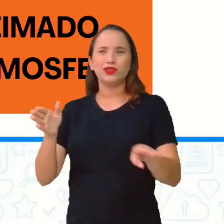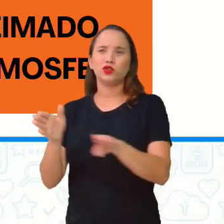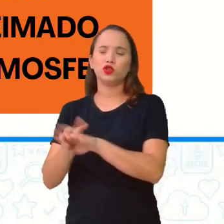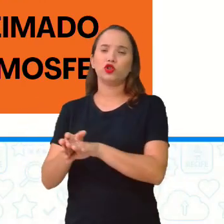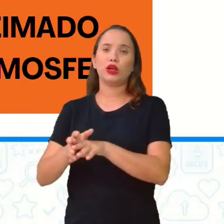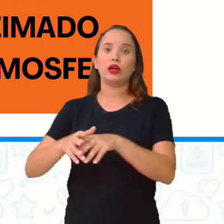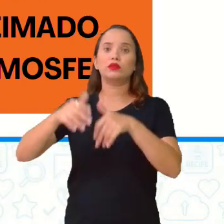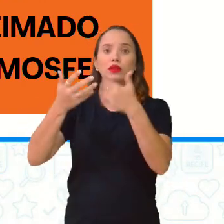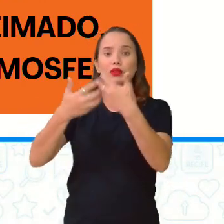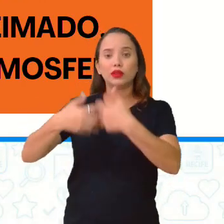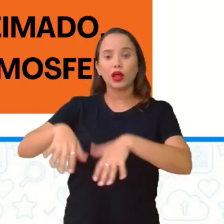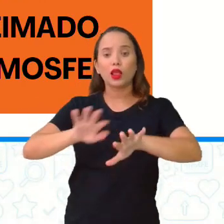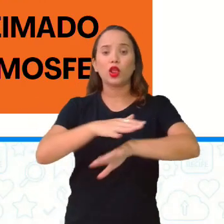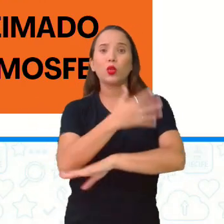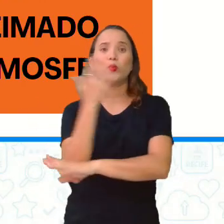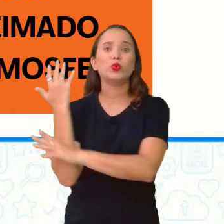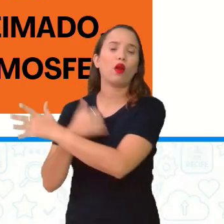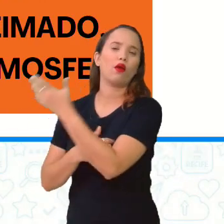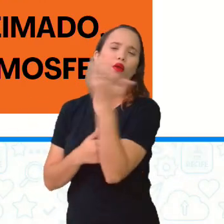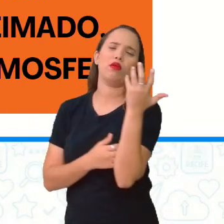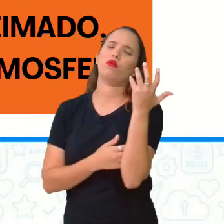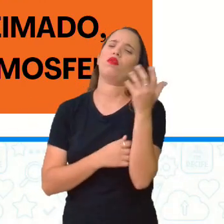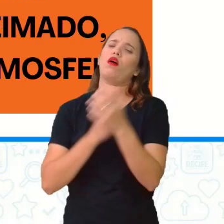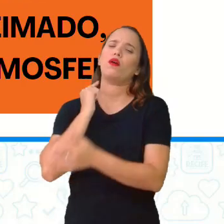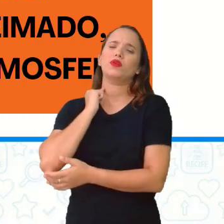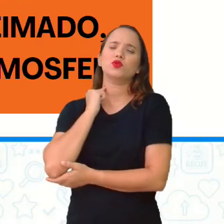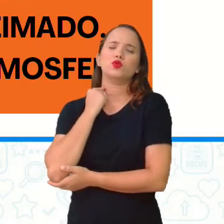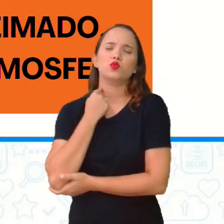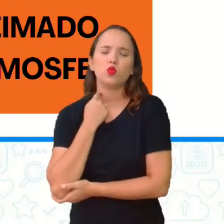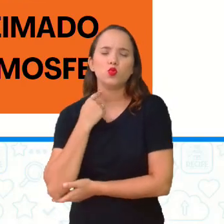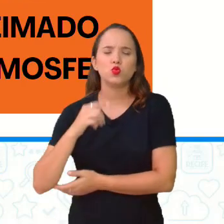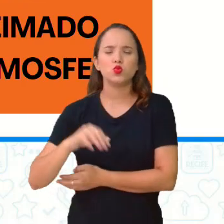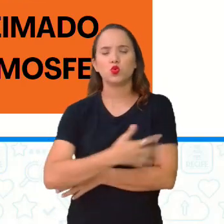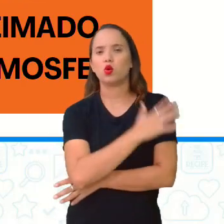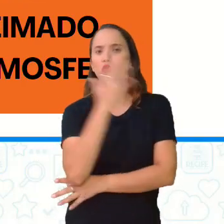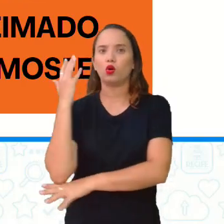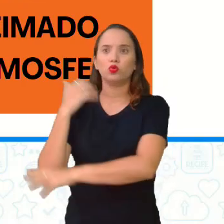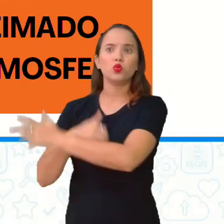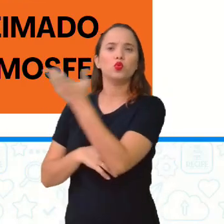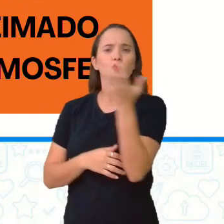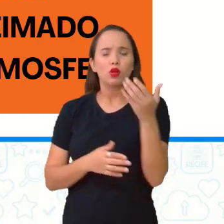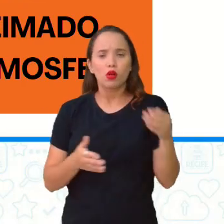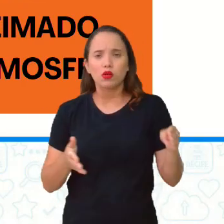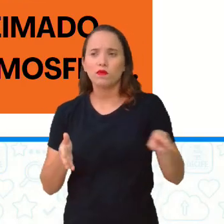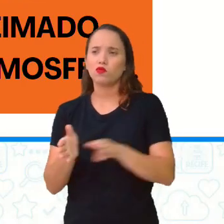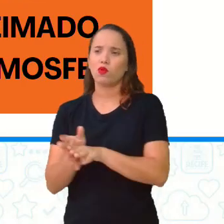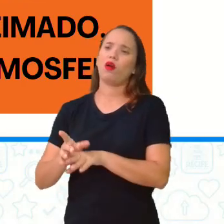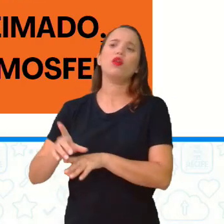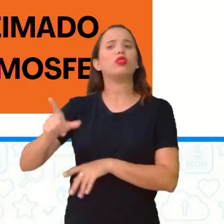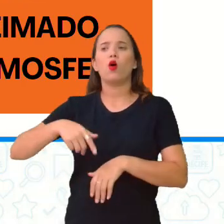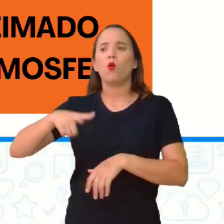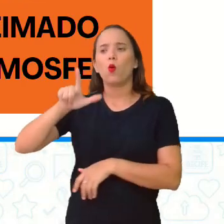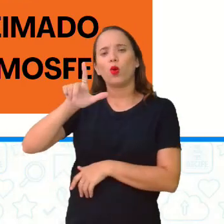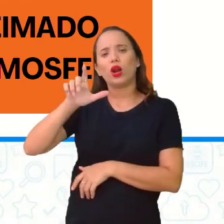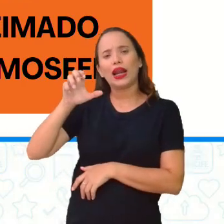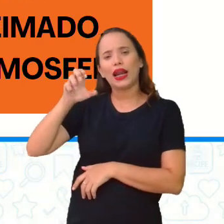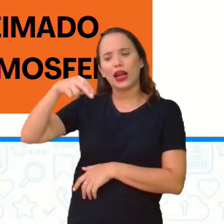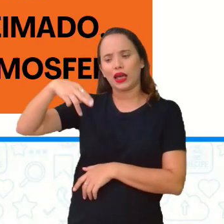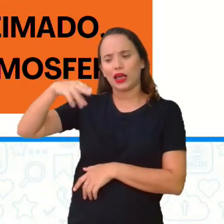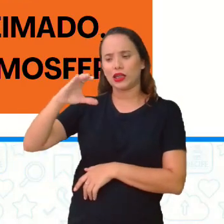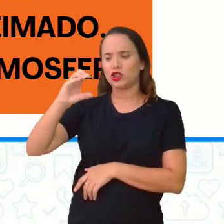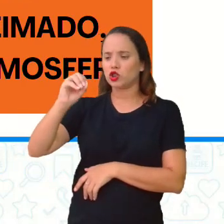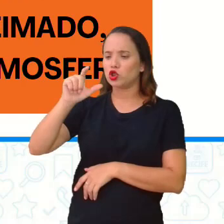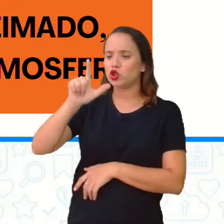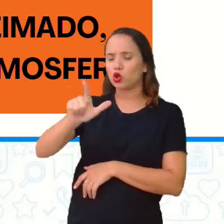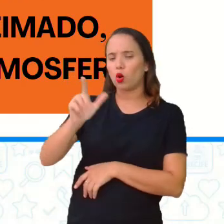lençol freático, que é justamente o lençol de água. Não é o lençol de se cobrir não, viu, minha gente? É por onde